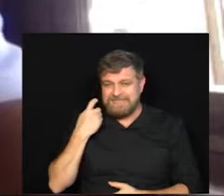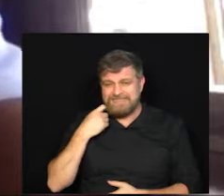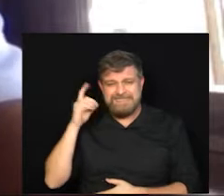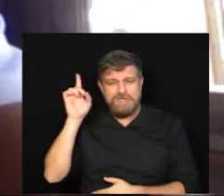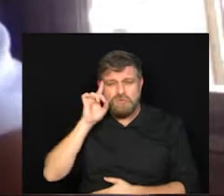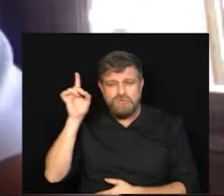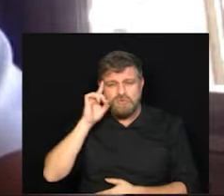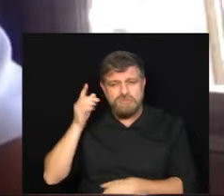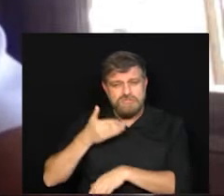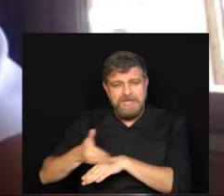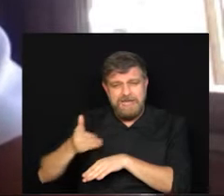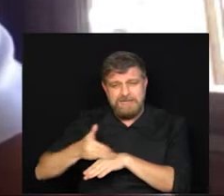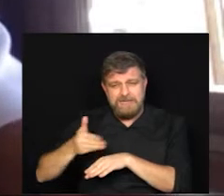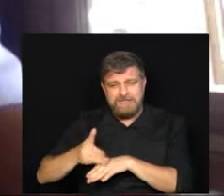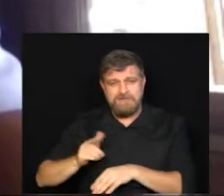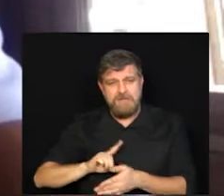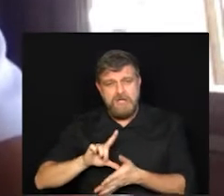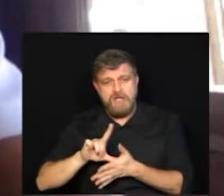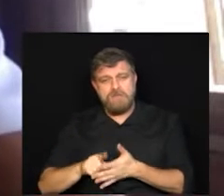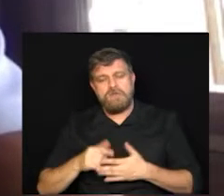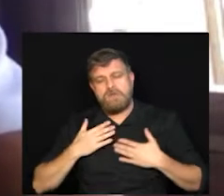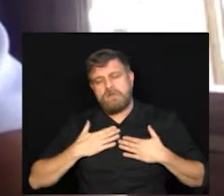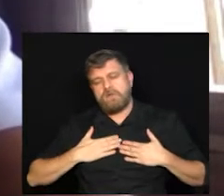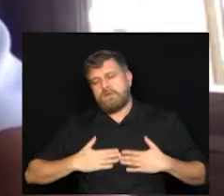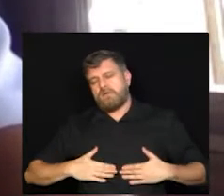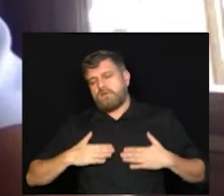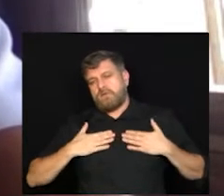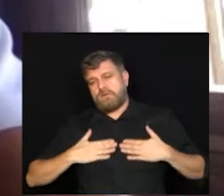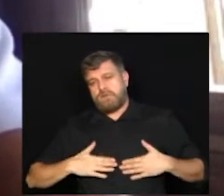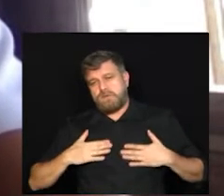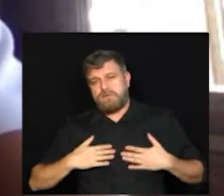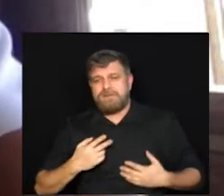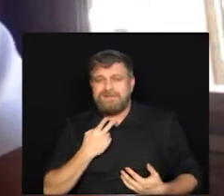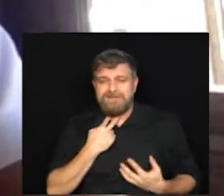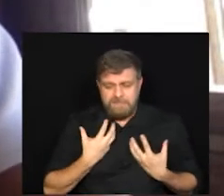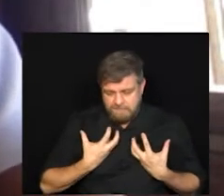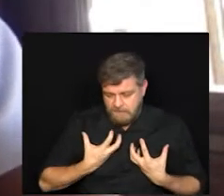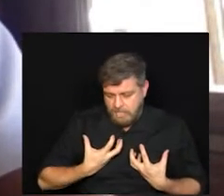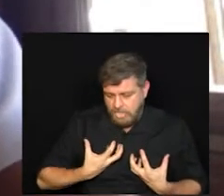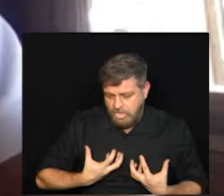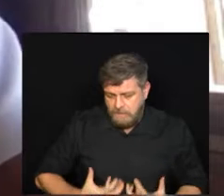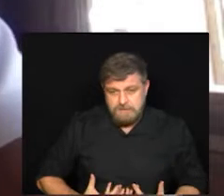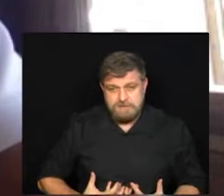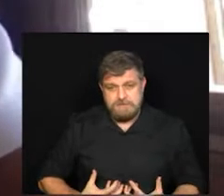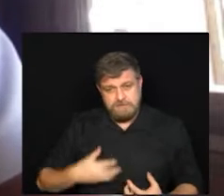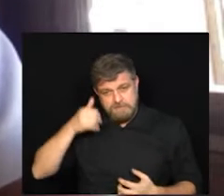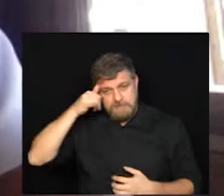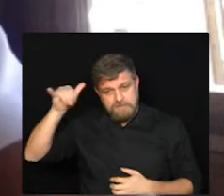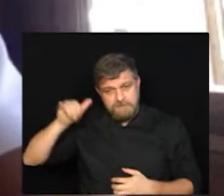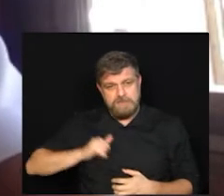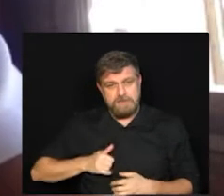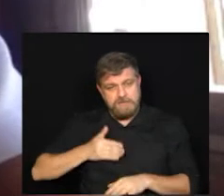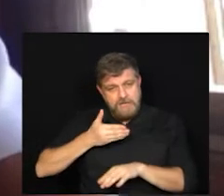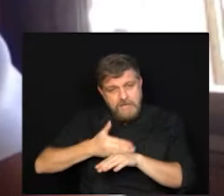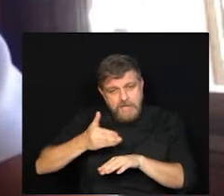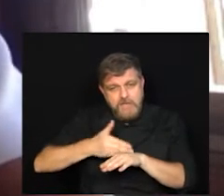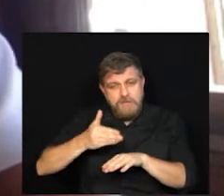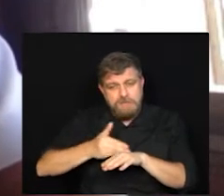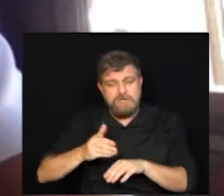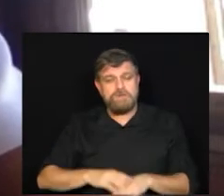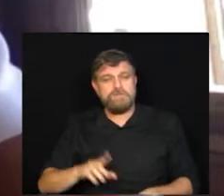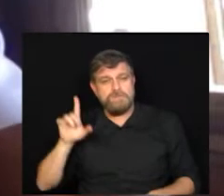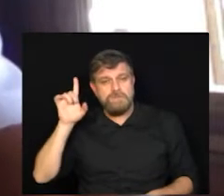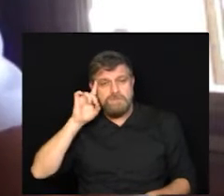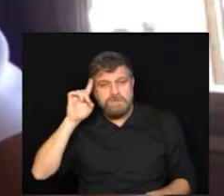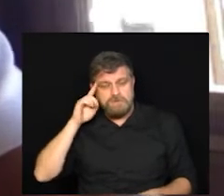os dias, e ter alguns dias de descanso para não chegar tão cansado lá. Então, eu faço isso. E nesses dias que